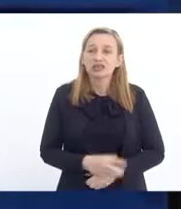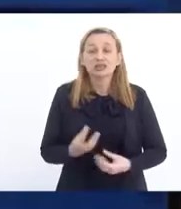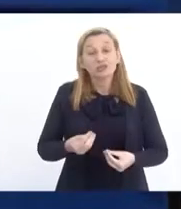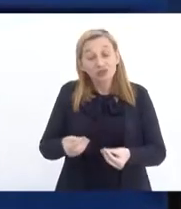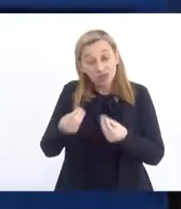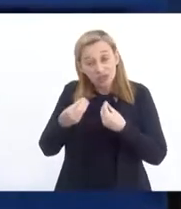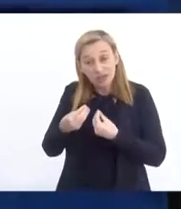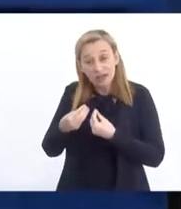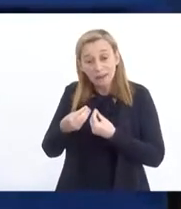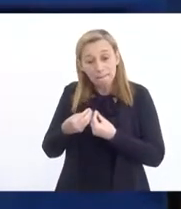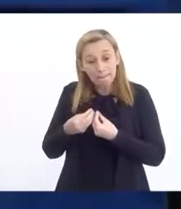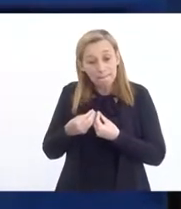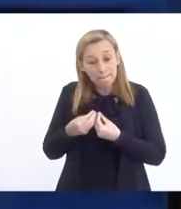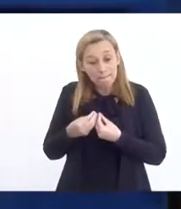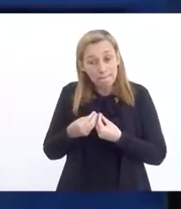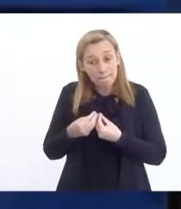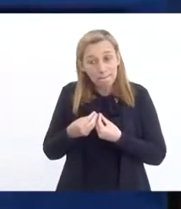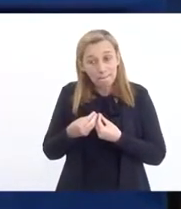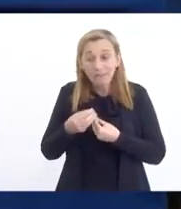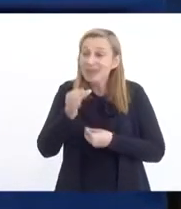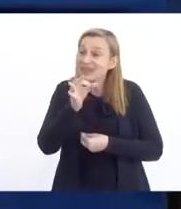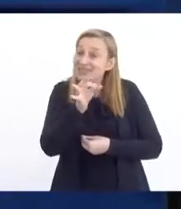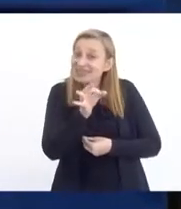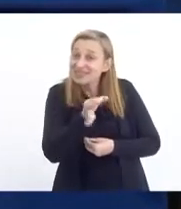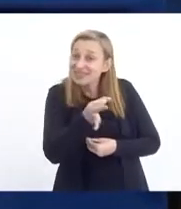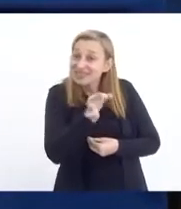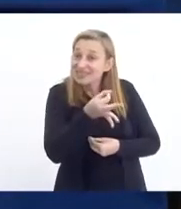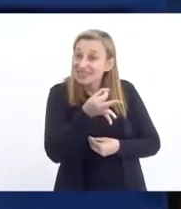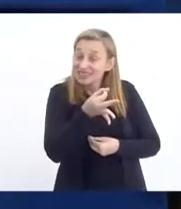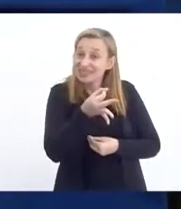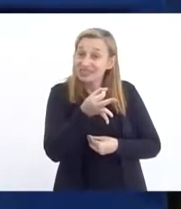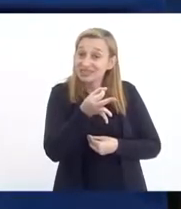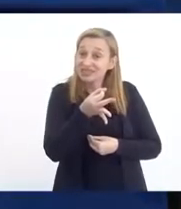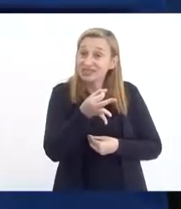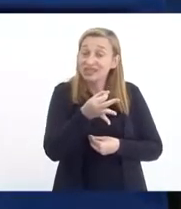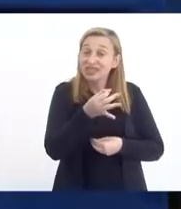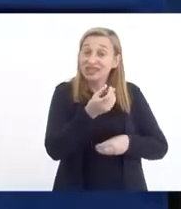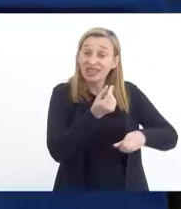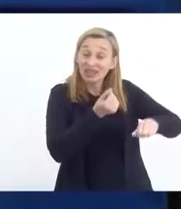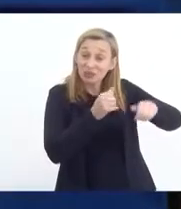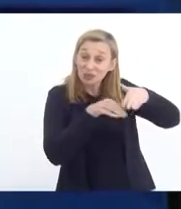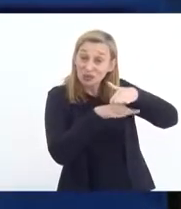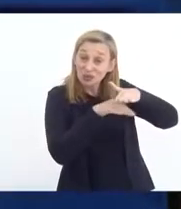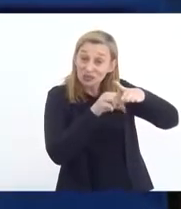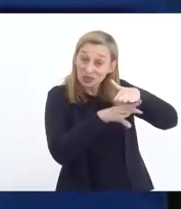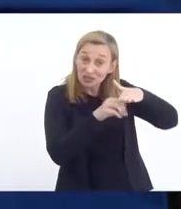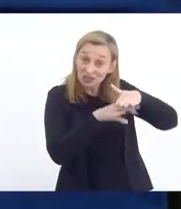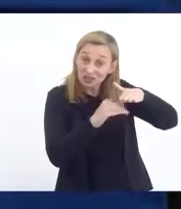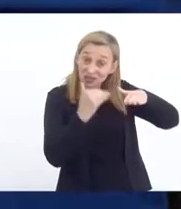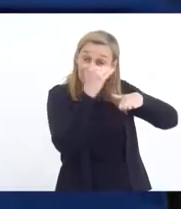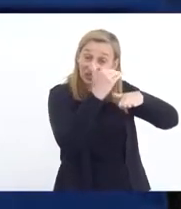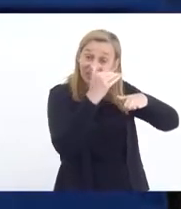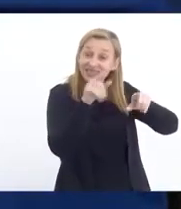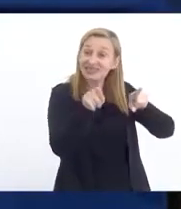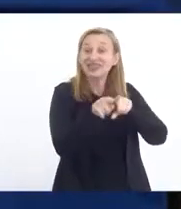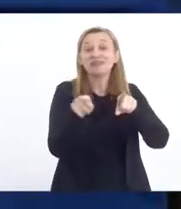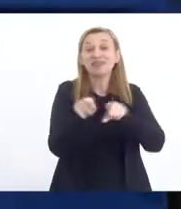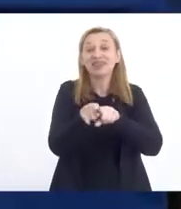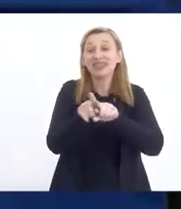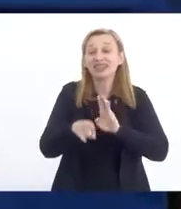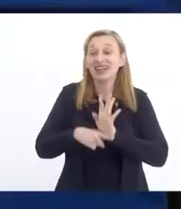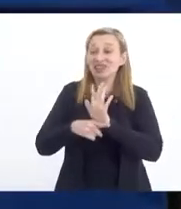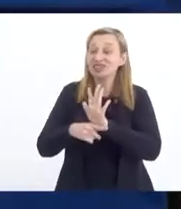traz para a gente a certeza de que esse fundo irá também alavancar as